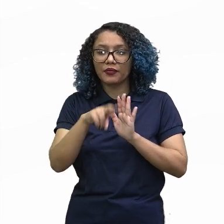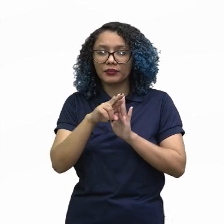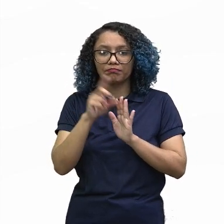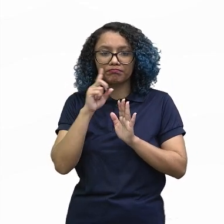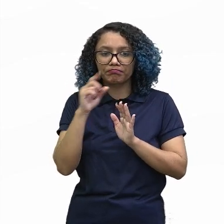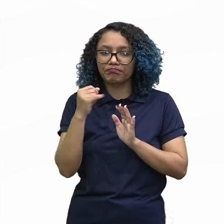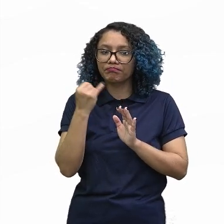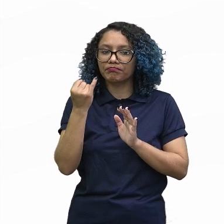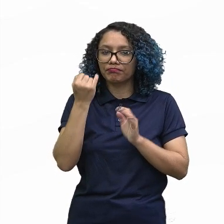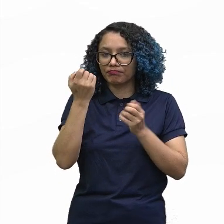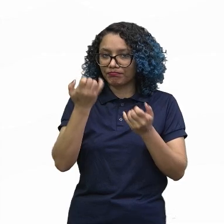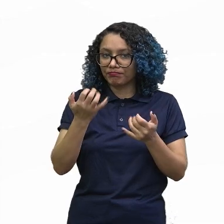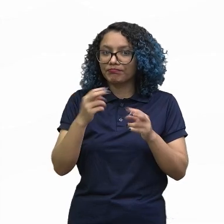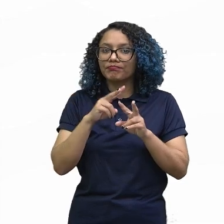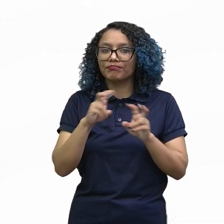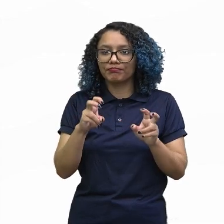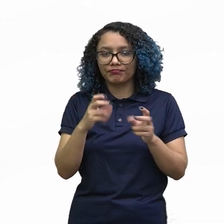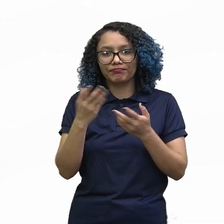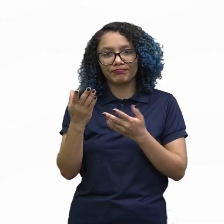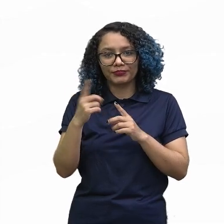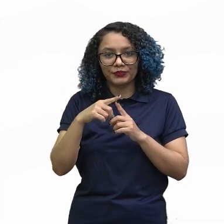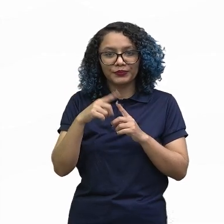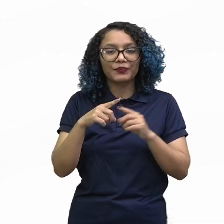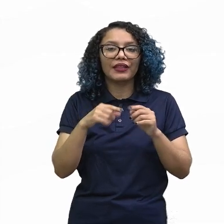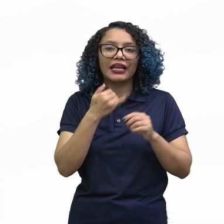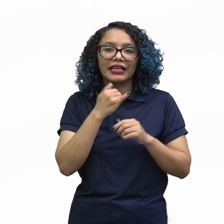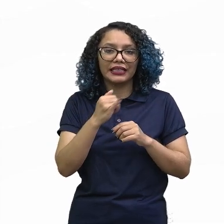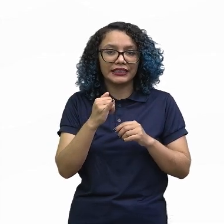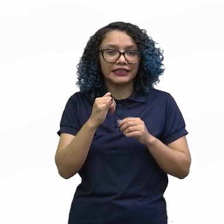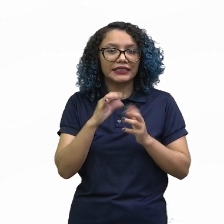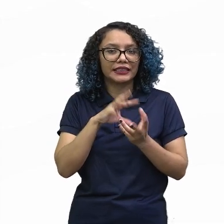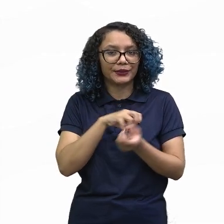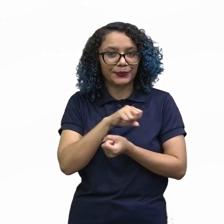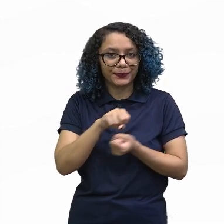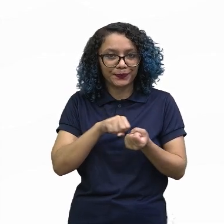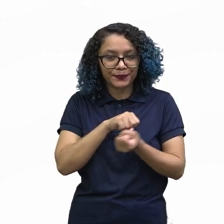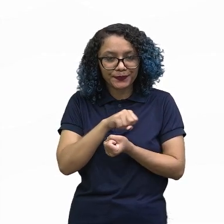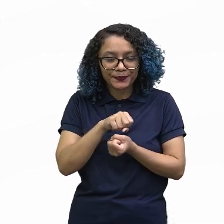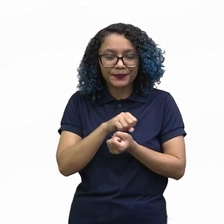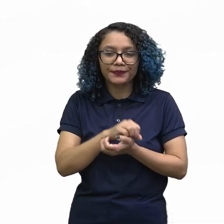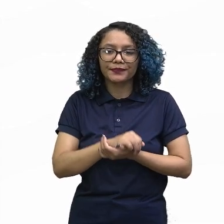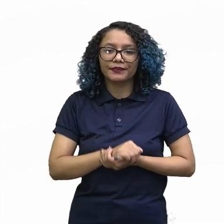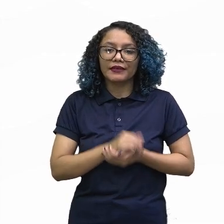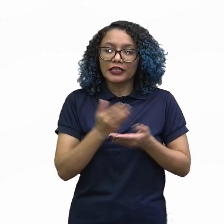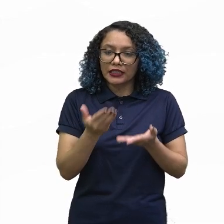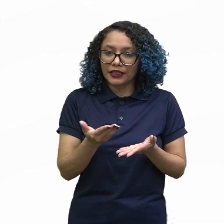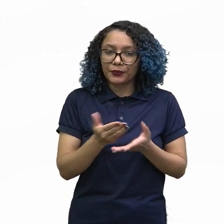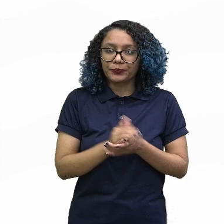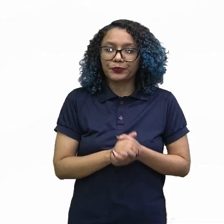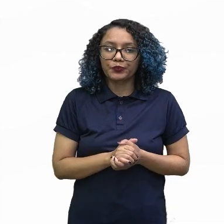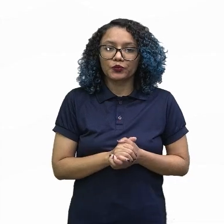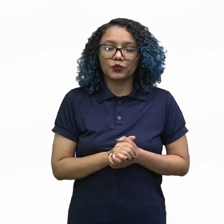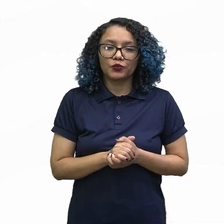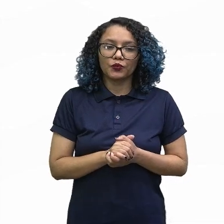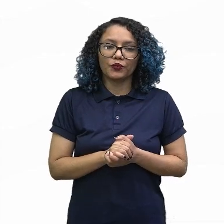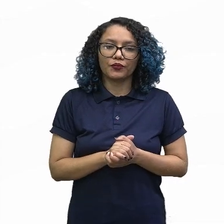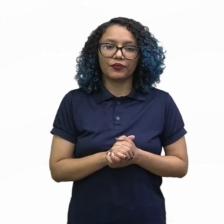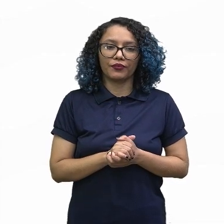importante aí falar desse tipo de energia sustentável. O gerador de